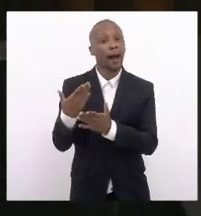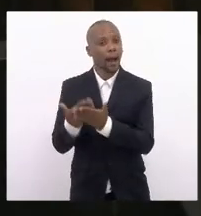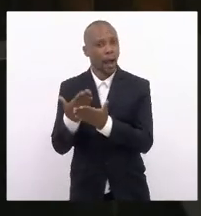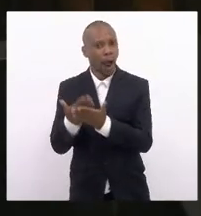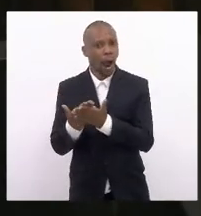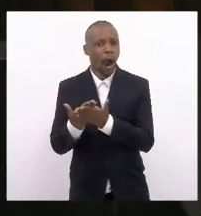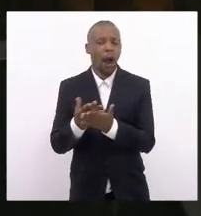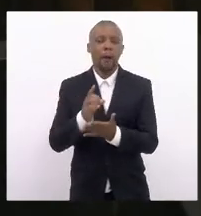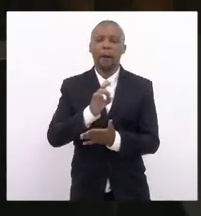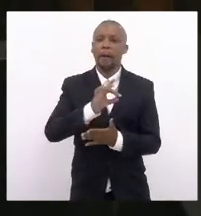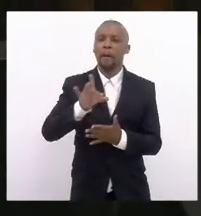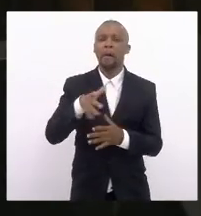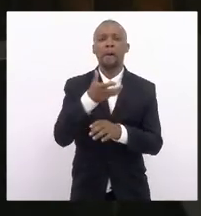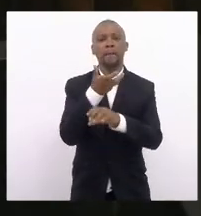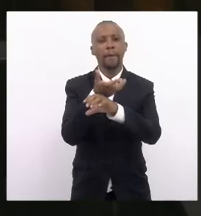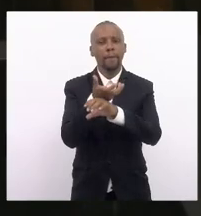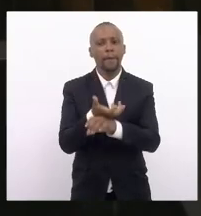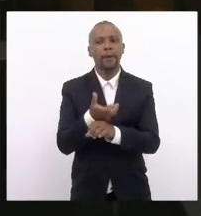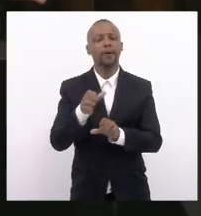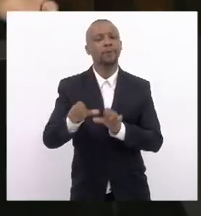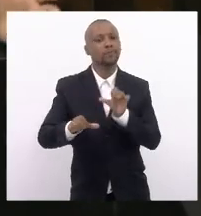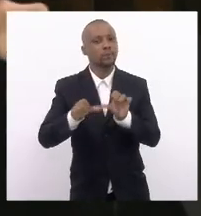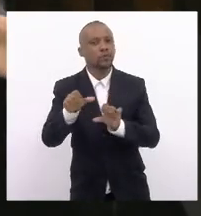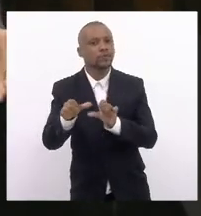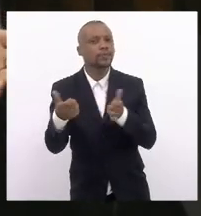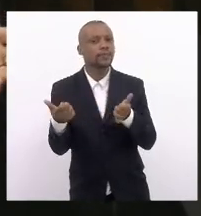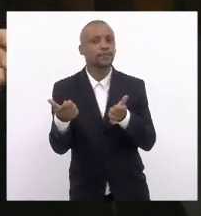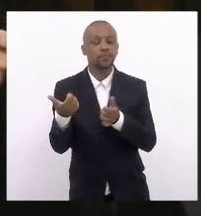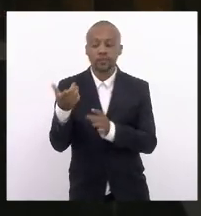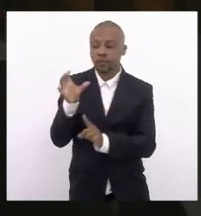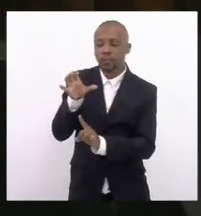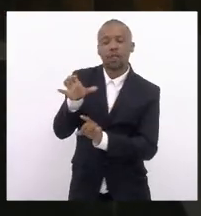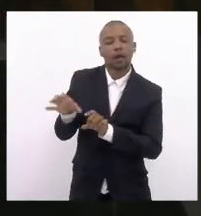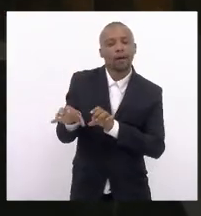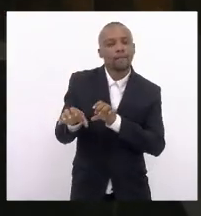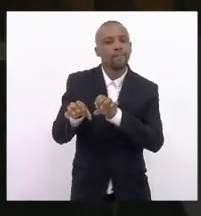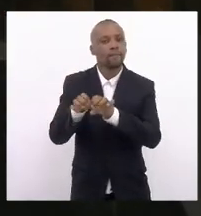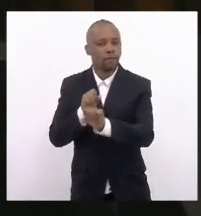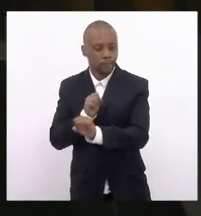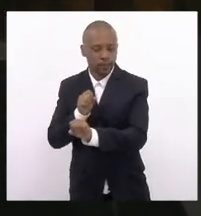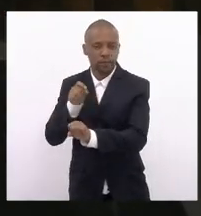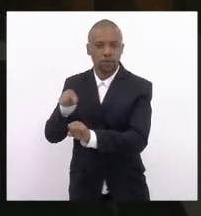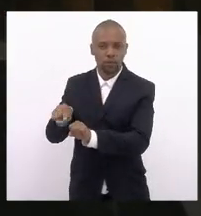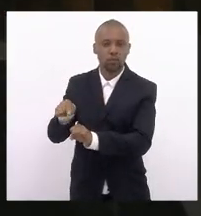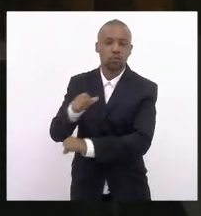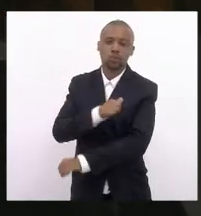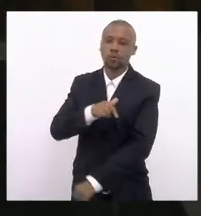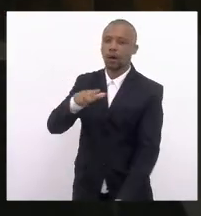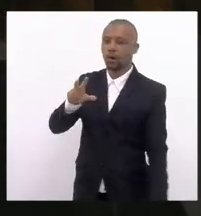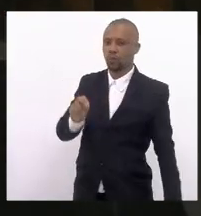muda. Então, além de impactar a formação do estudante, impacta também